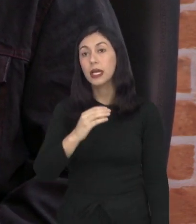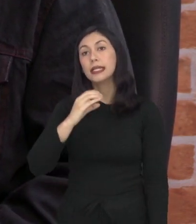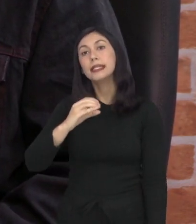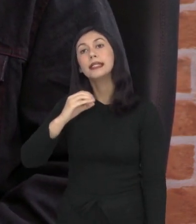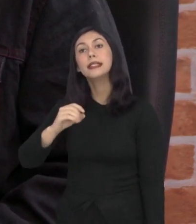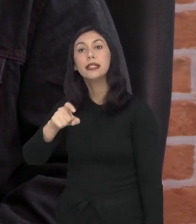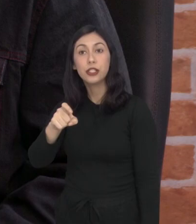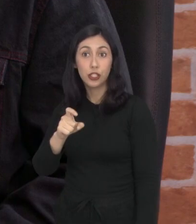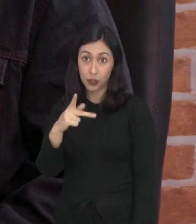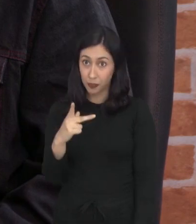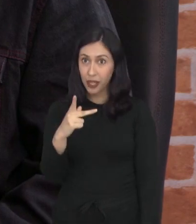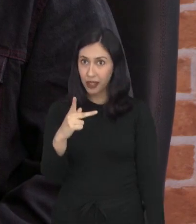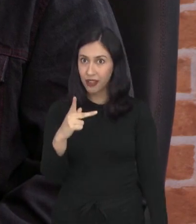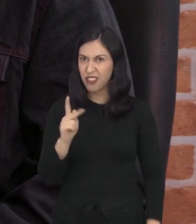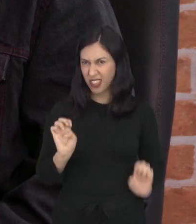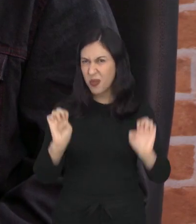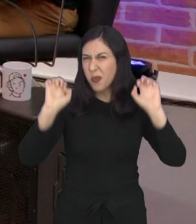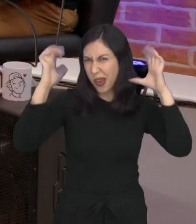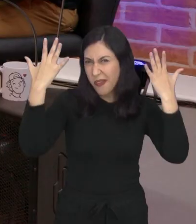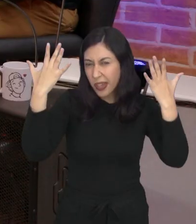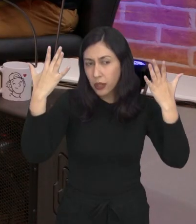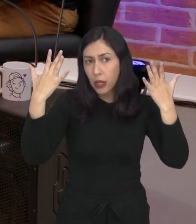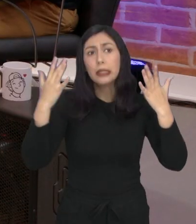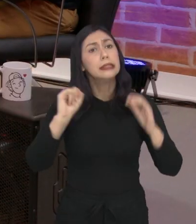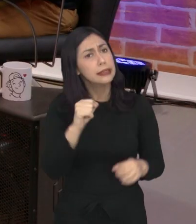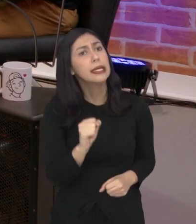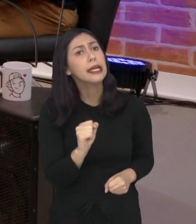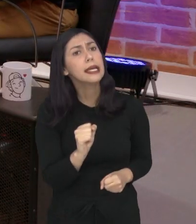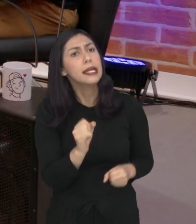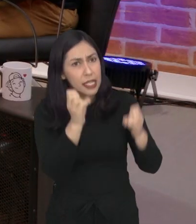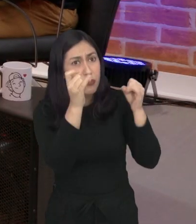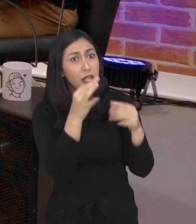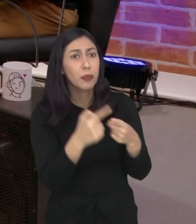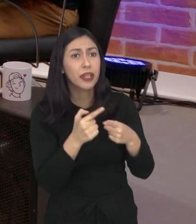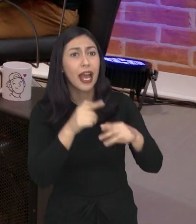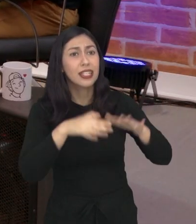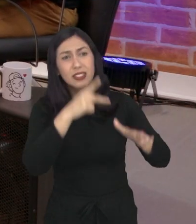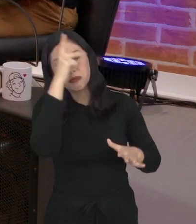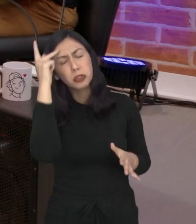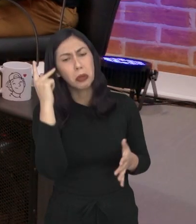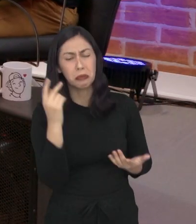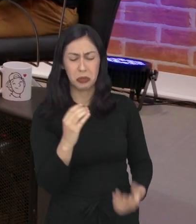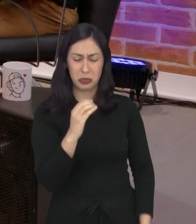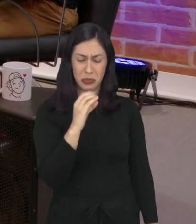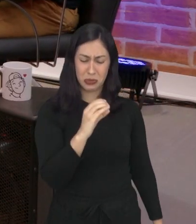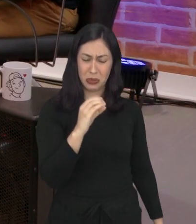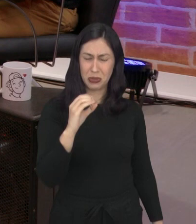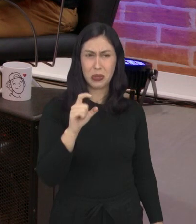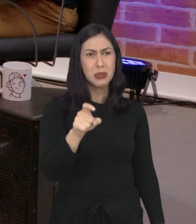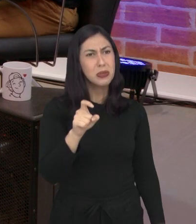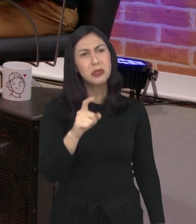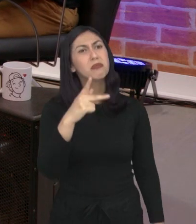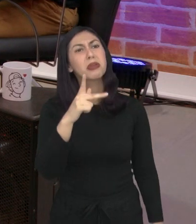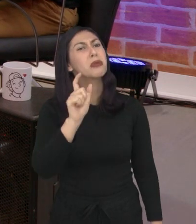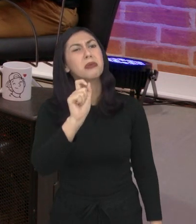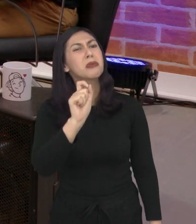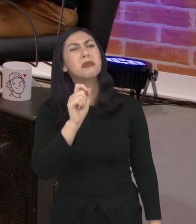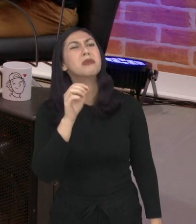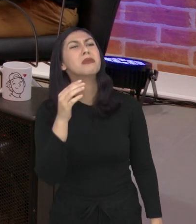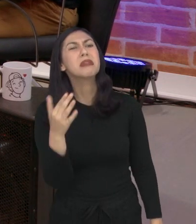que é a nossa Comic Con, que é a maior Comic Con isso que você precisa explicar, porque às vezes que a galera que tá assistindo em casa não sabe o que é... Como que é o